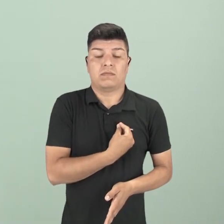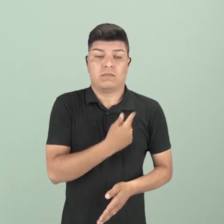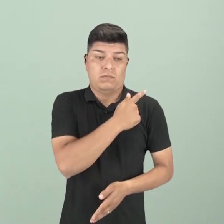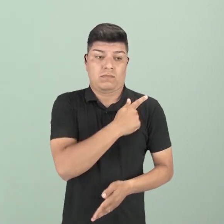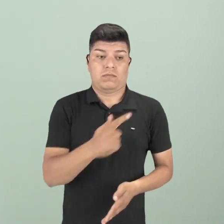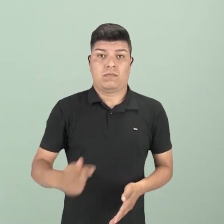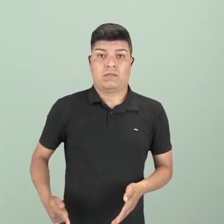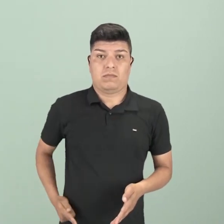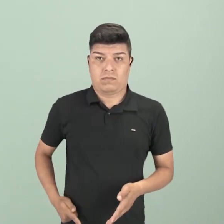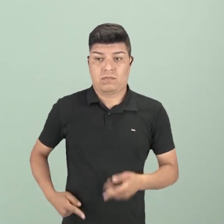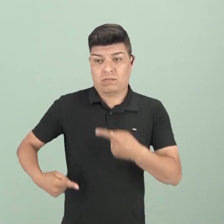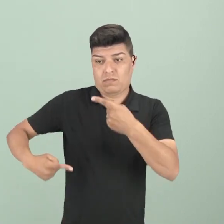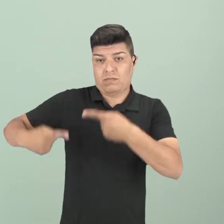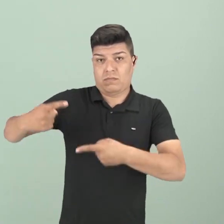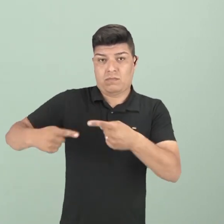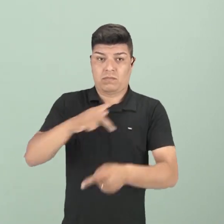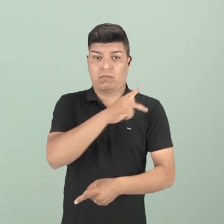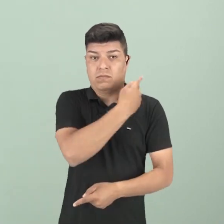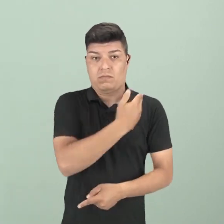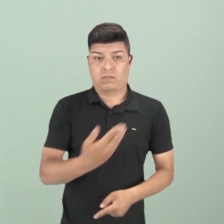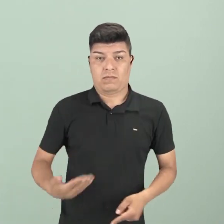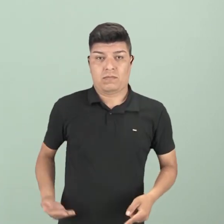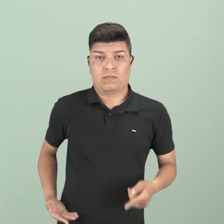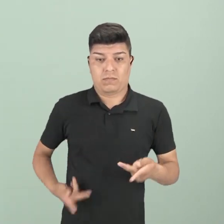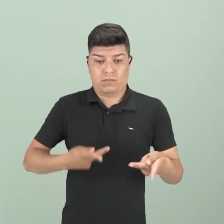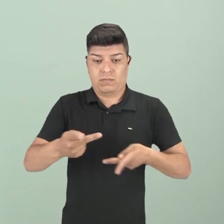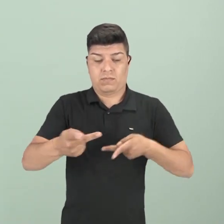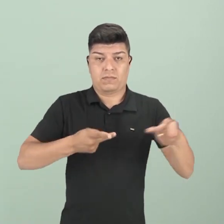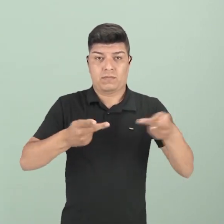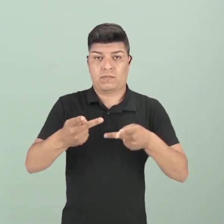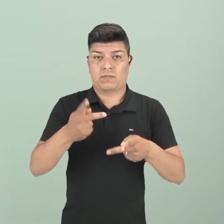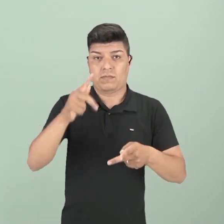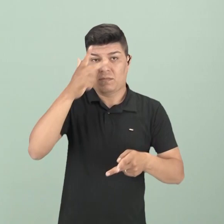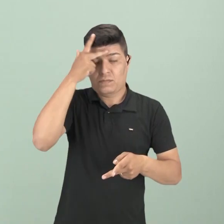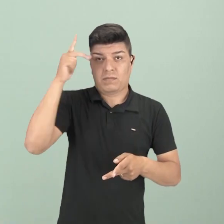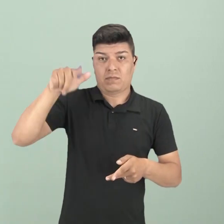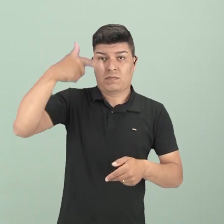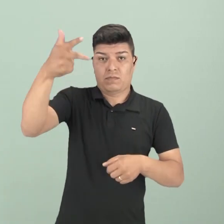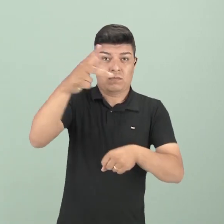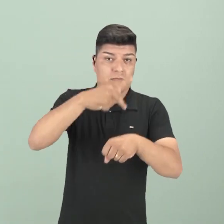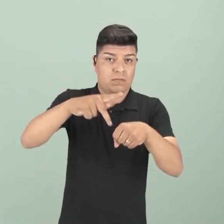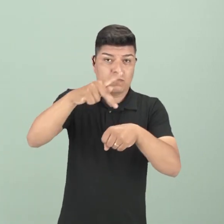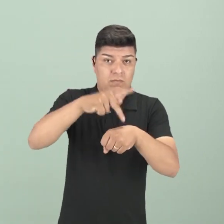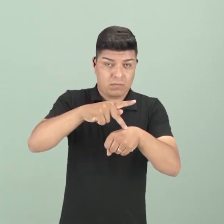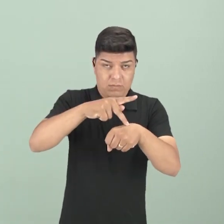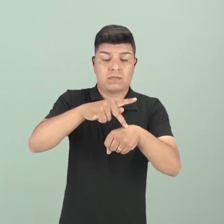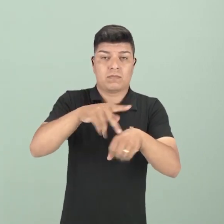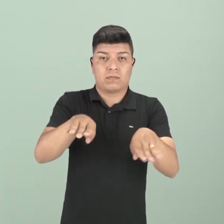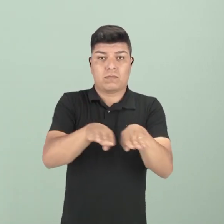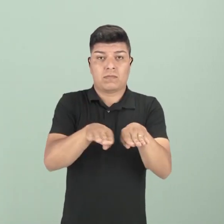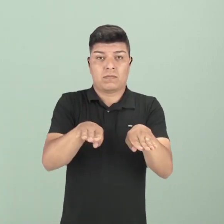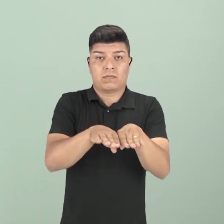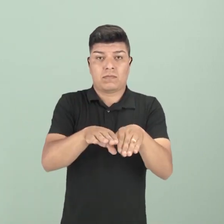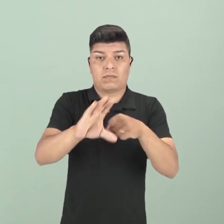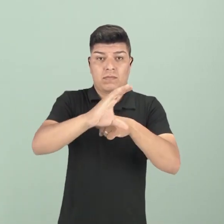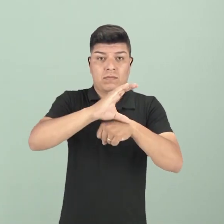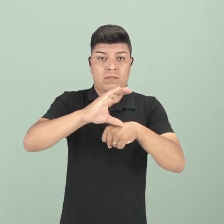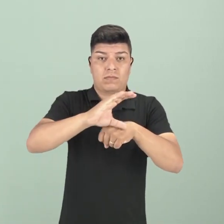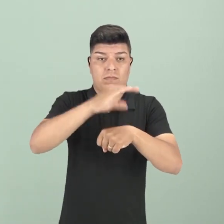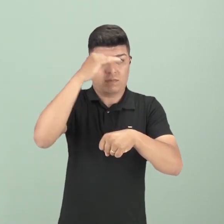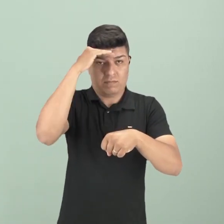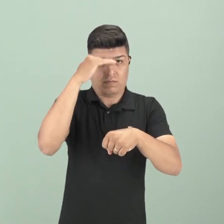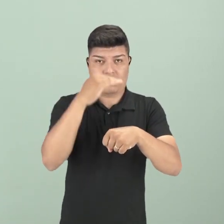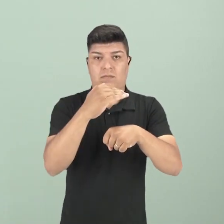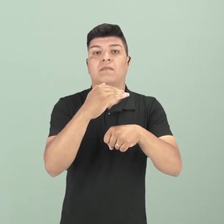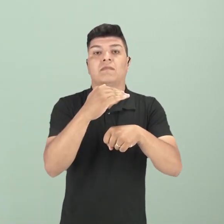ele promove políticas públicas, projetos também para os estrangeiros, ele também está atendendo o que diz a Constituição. Ele